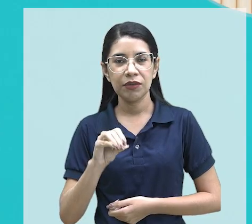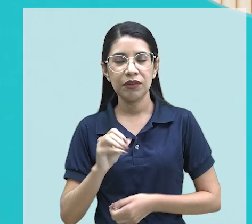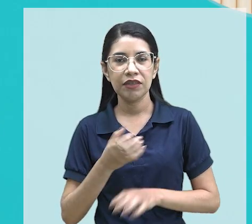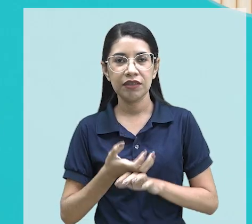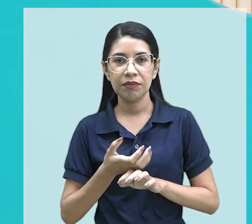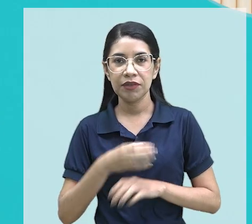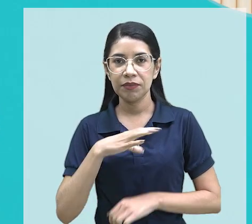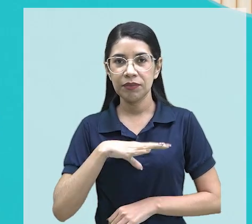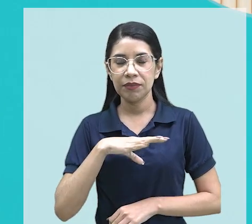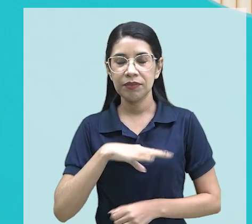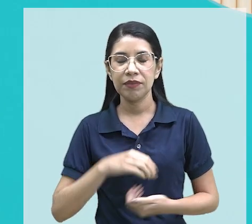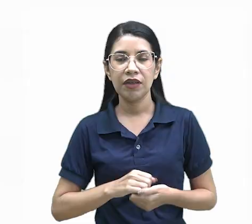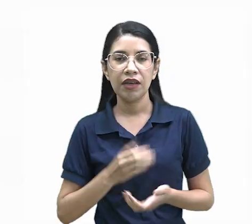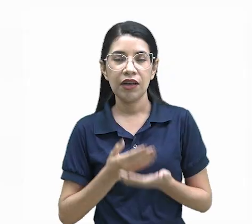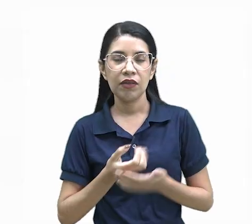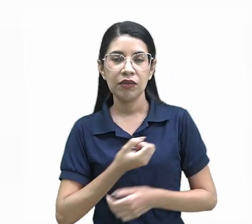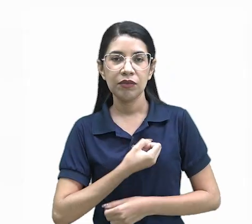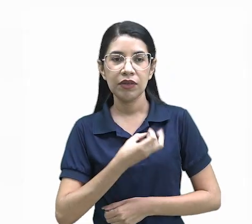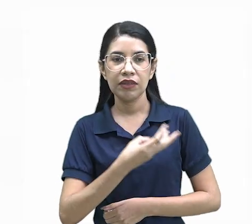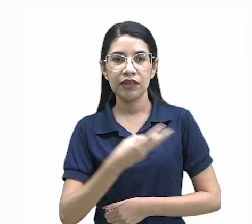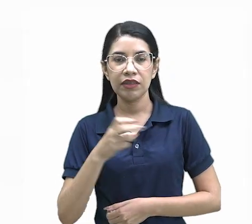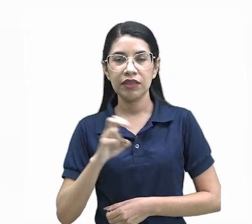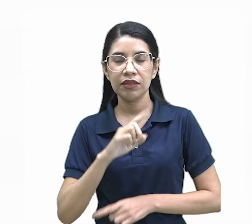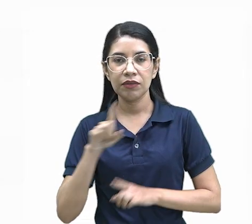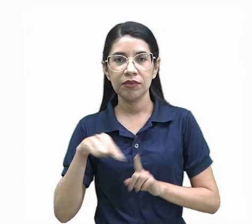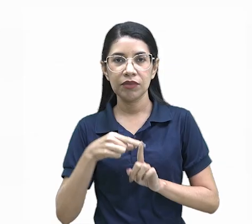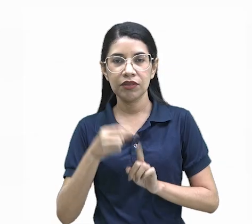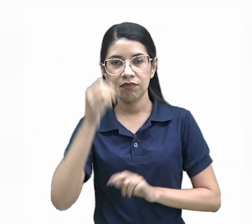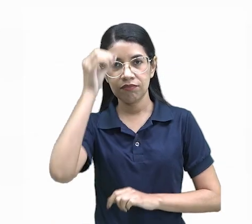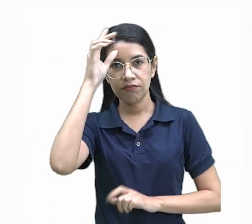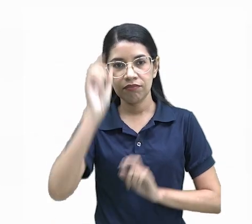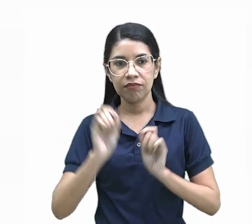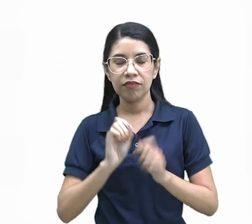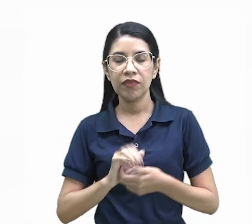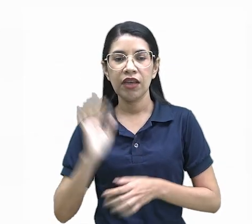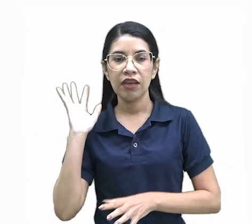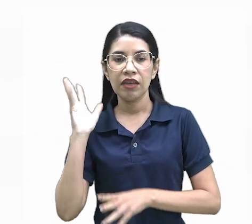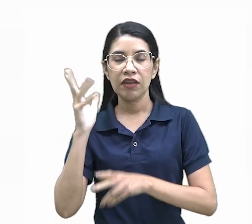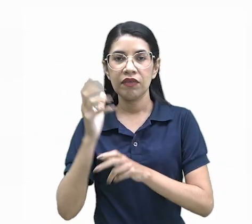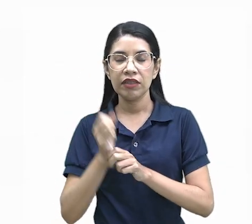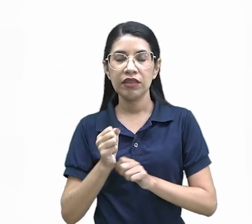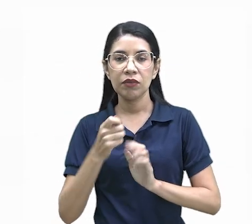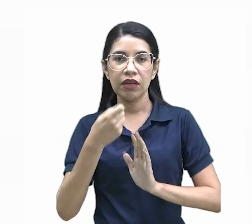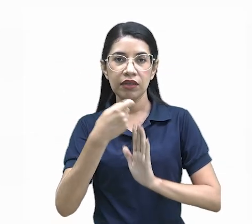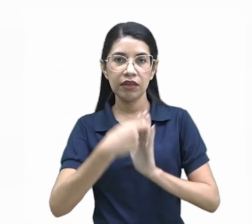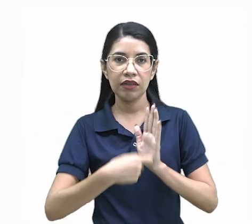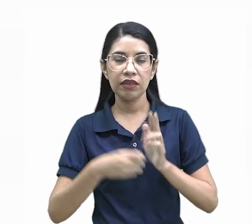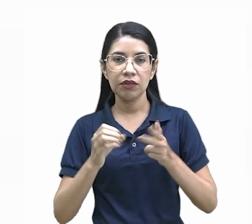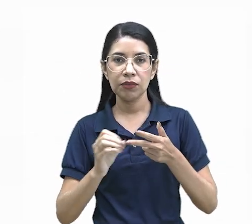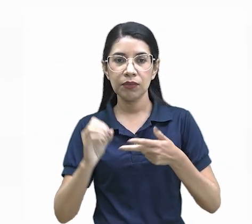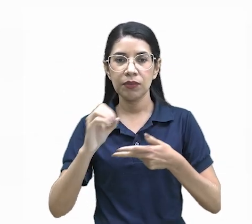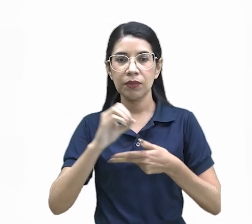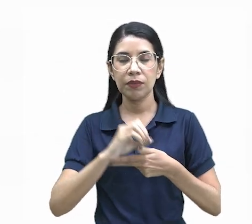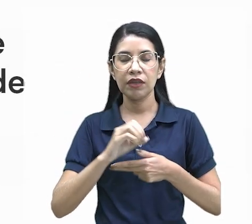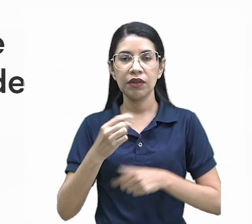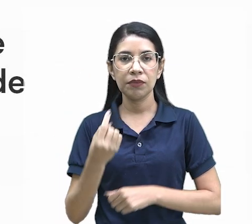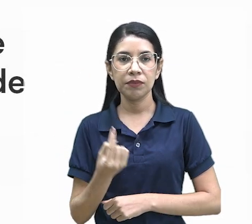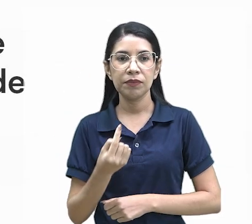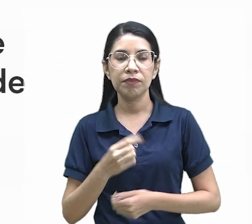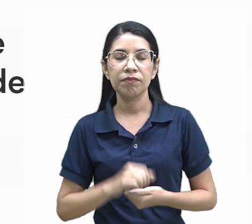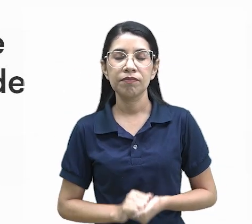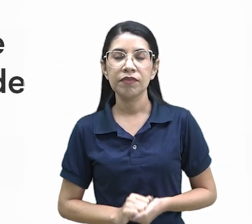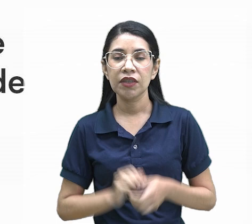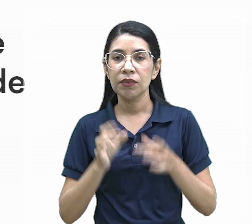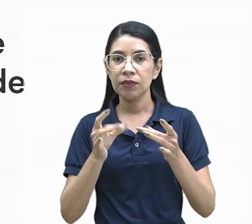componente. A nossa aula de número 35 tem como objeto de conhecimento revisão, redação Enem 1. Muito